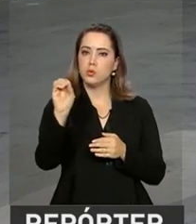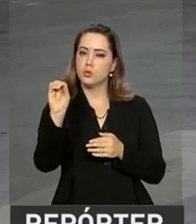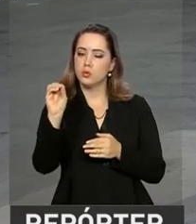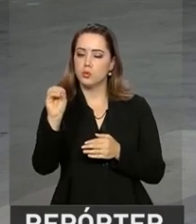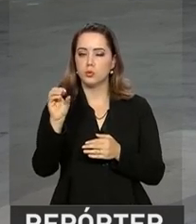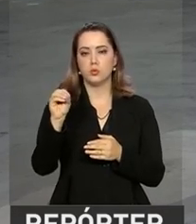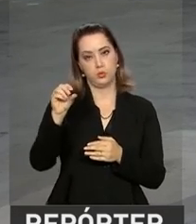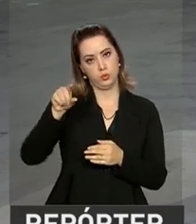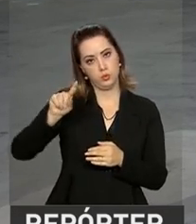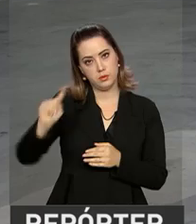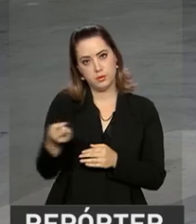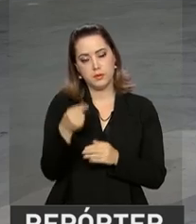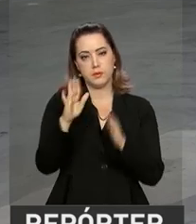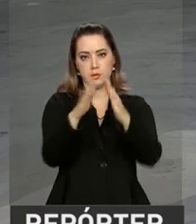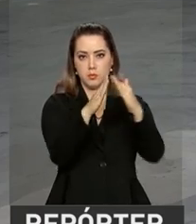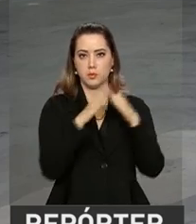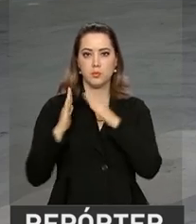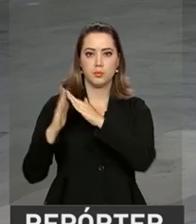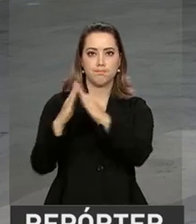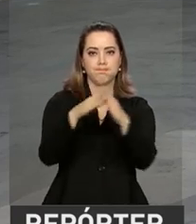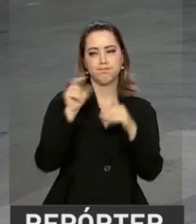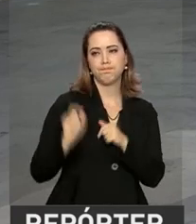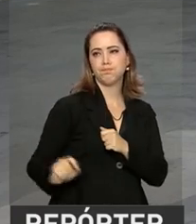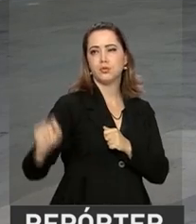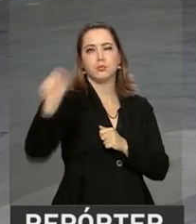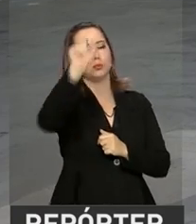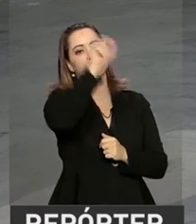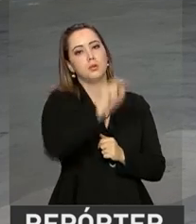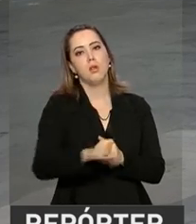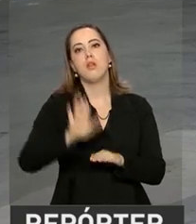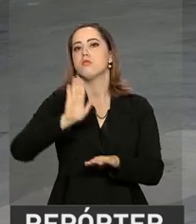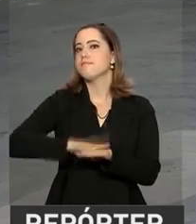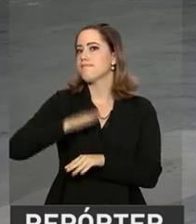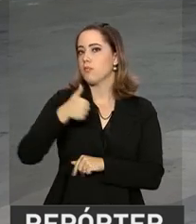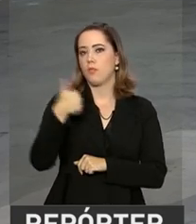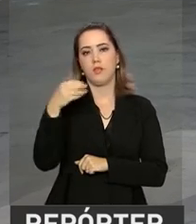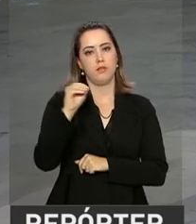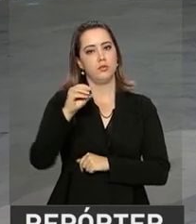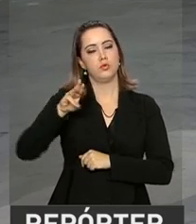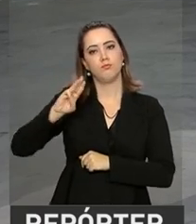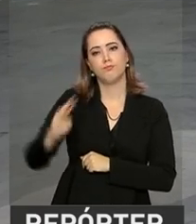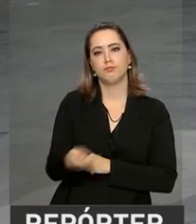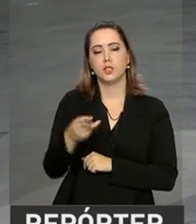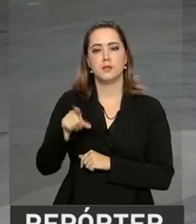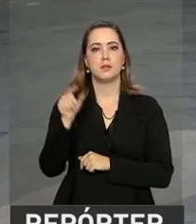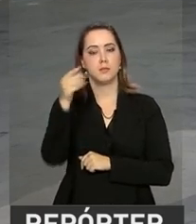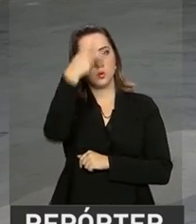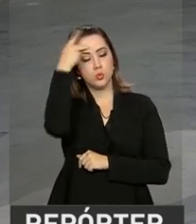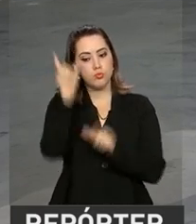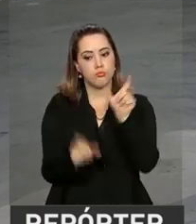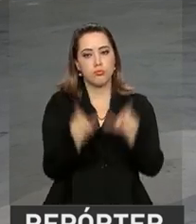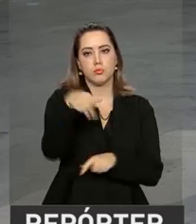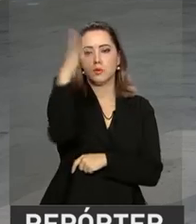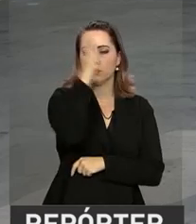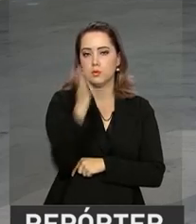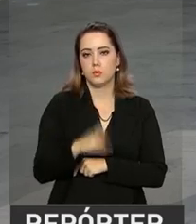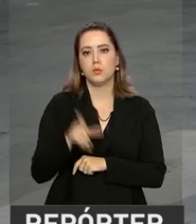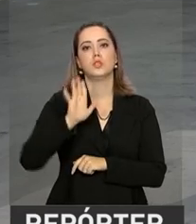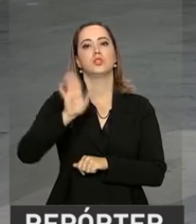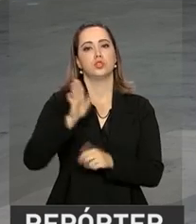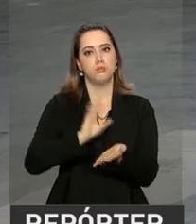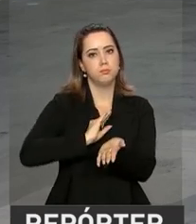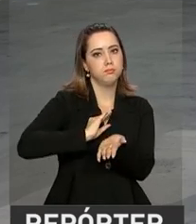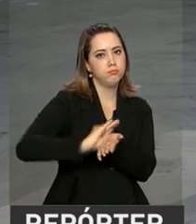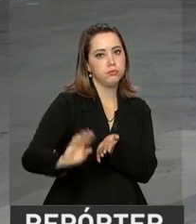estados do país, já beneficiou mais de 10 milhões de brasileiros em todo o país, com mais de 300 bilhões de